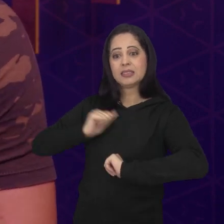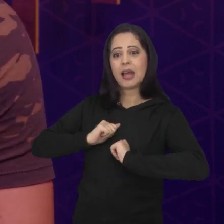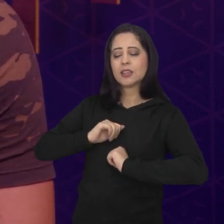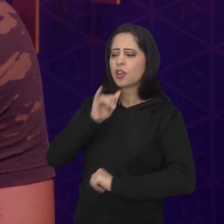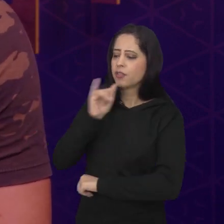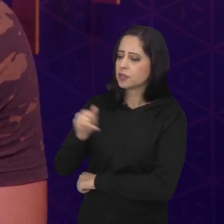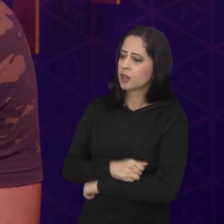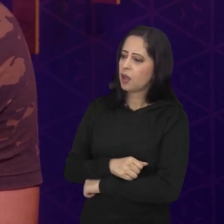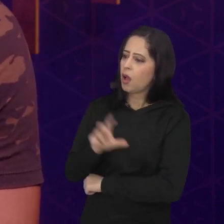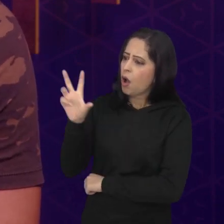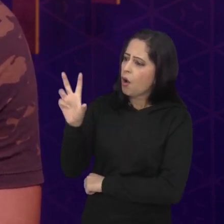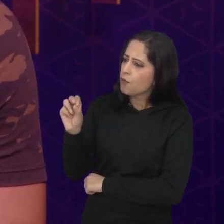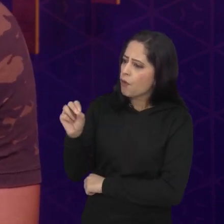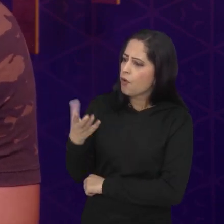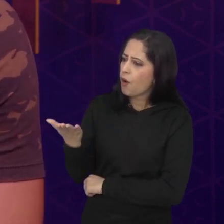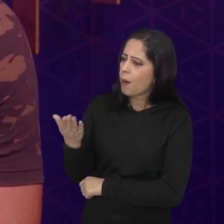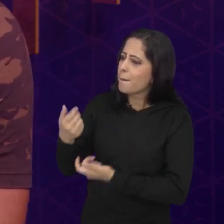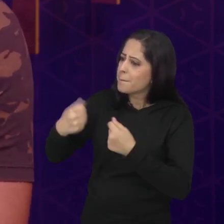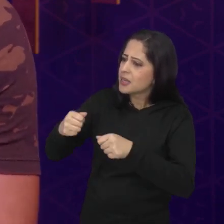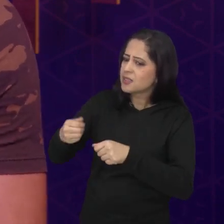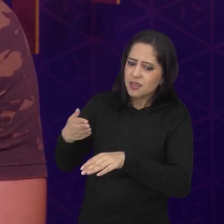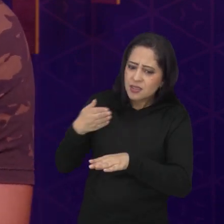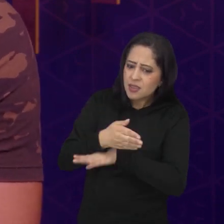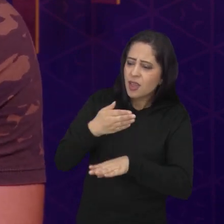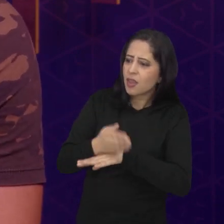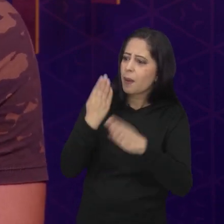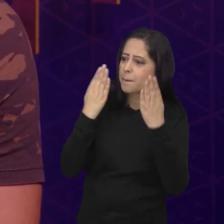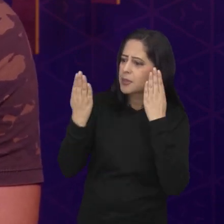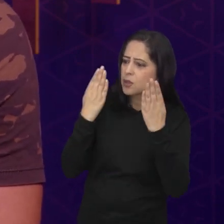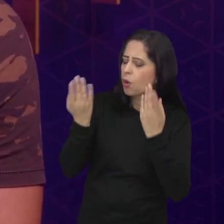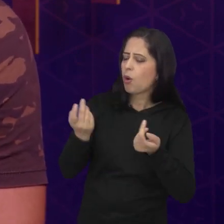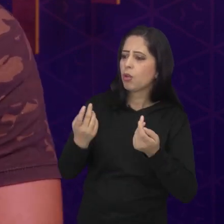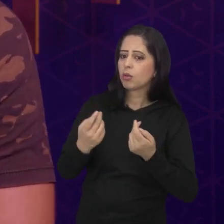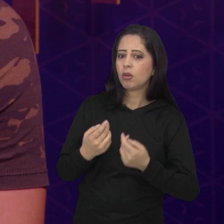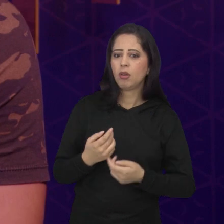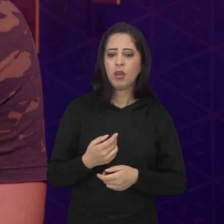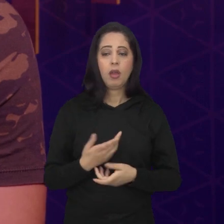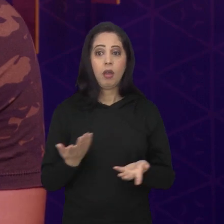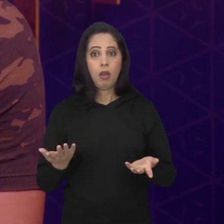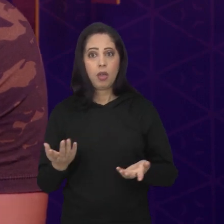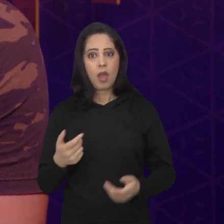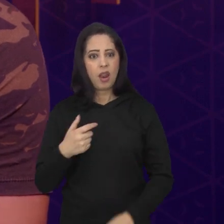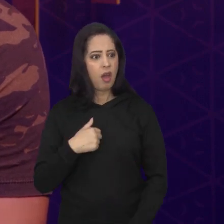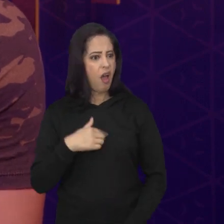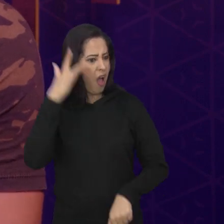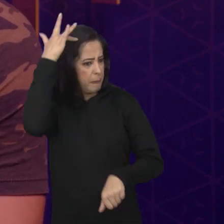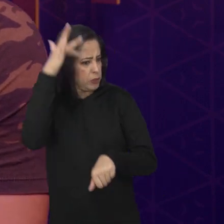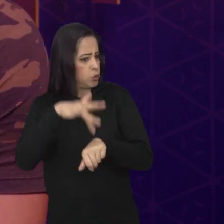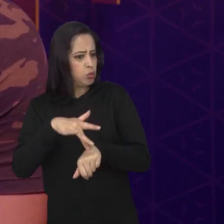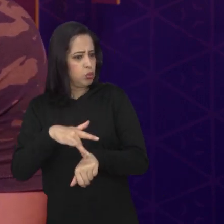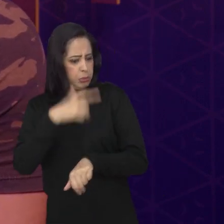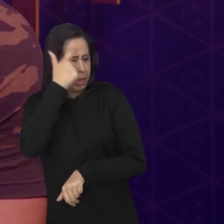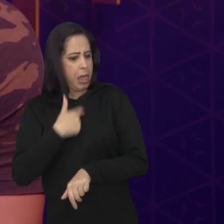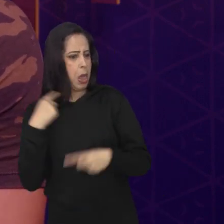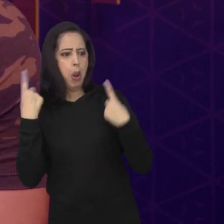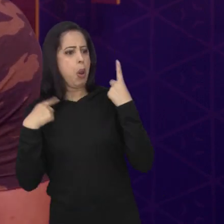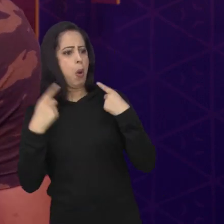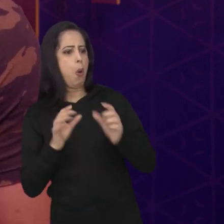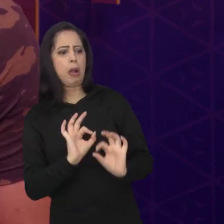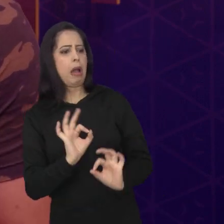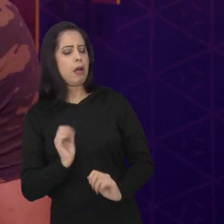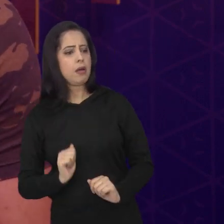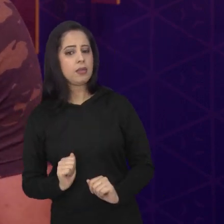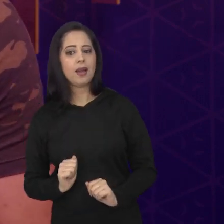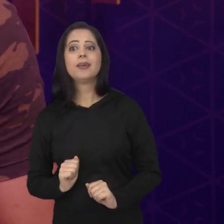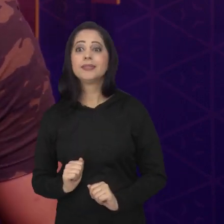tal, e aí falaram, né? Minhas tias falaram, mãe, por que você não vai fazer terapia? E ela achou um absurdo, né?